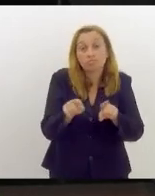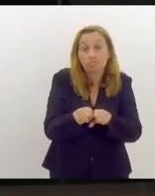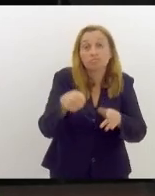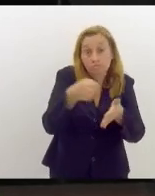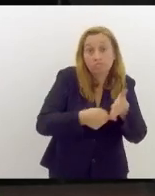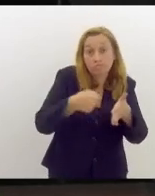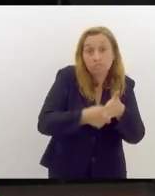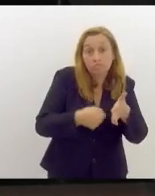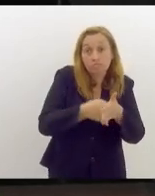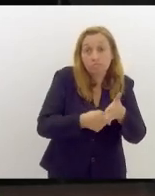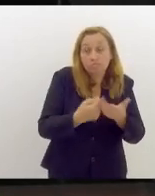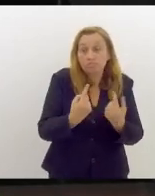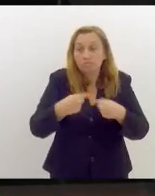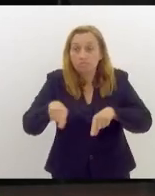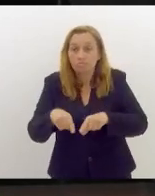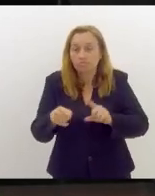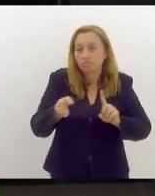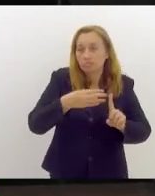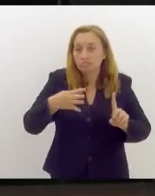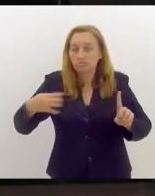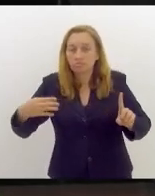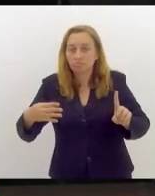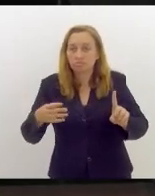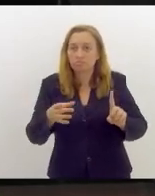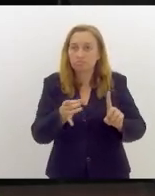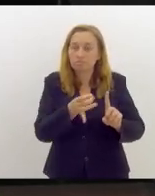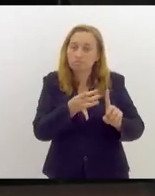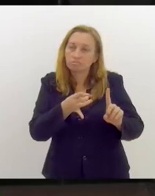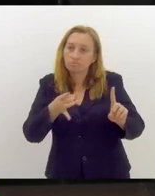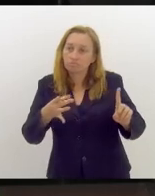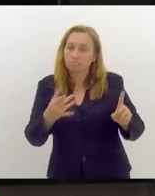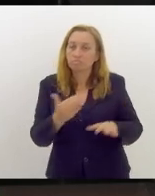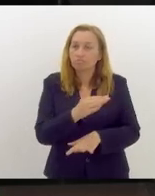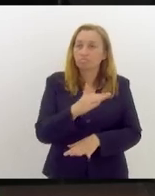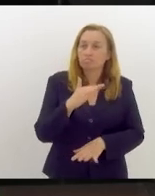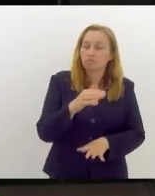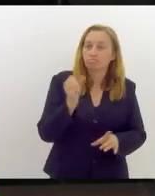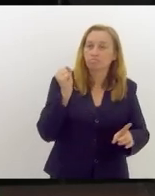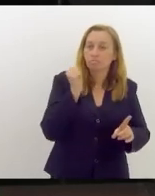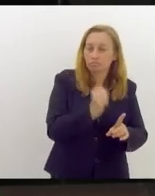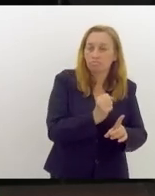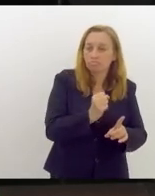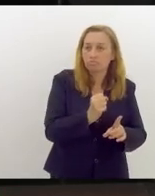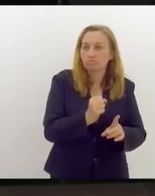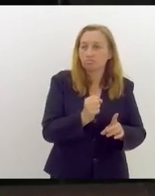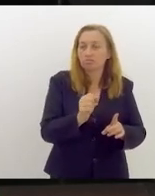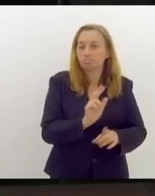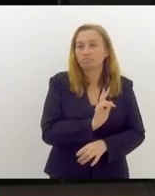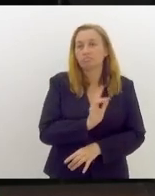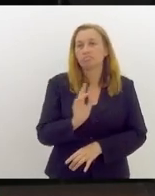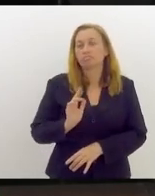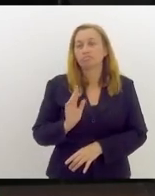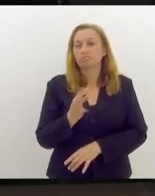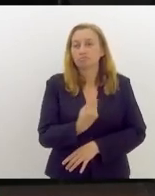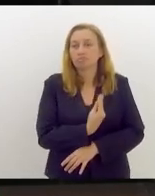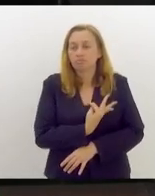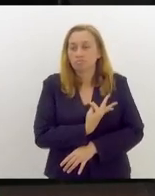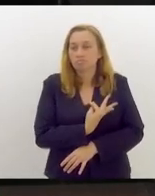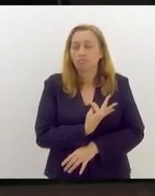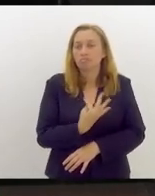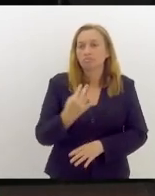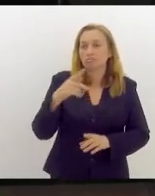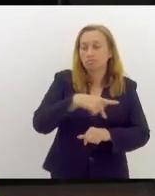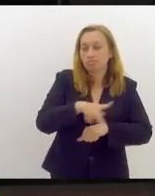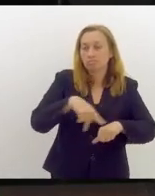contra a lgbtfobia que tem matado a população trans nesse país então é uma